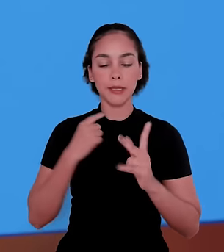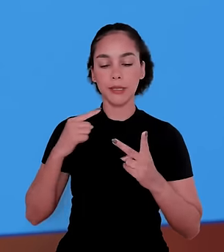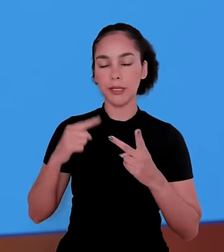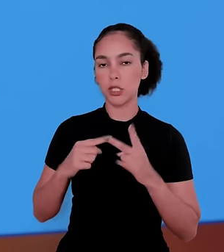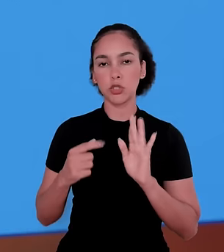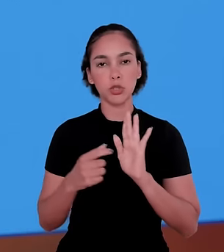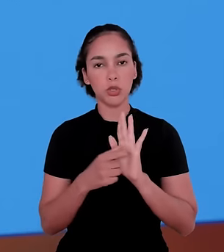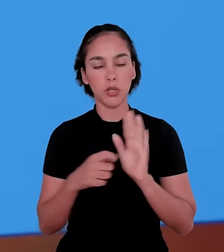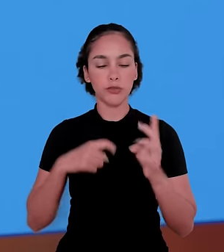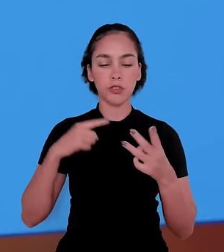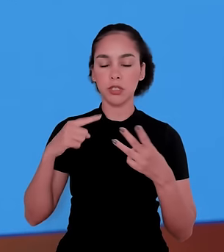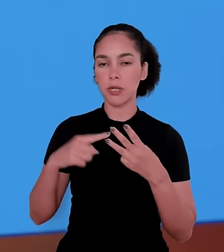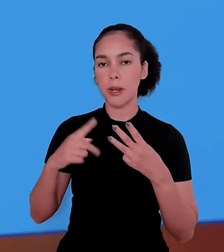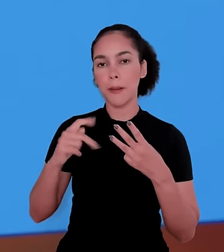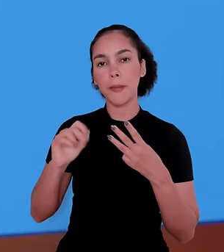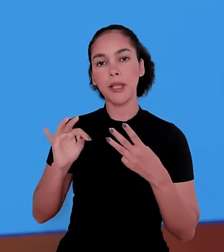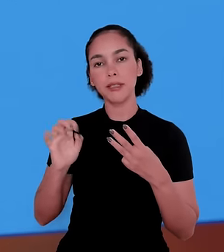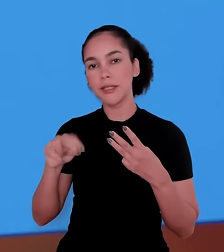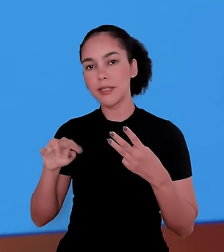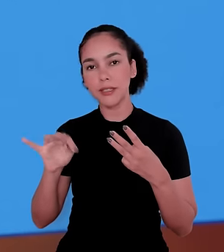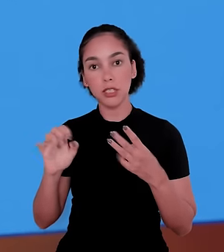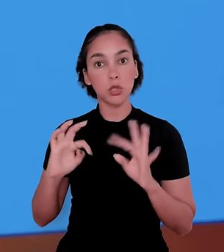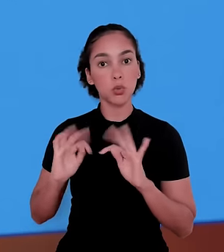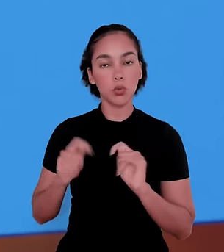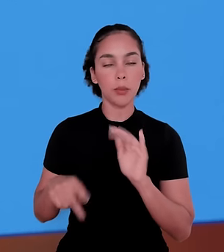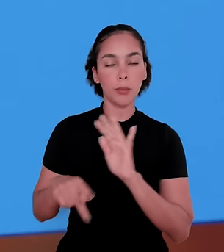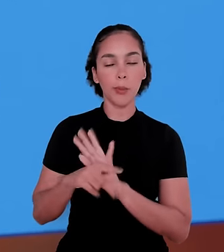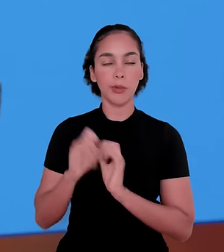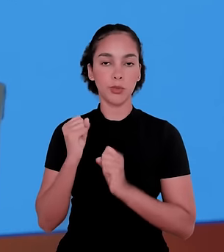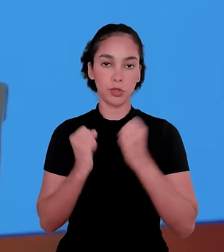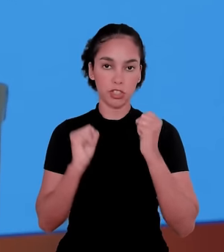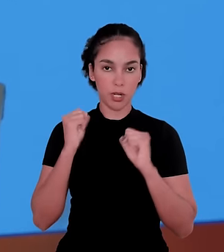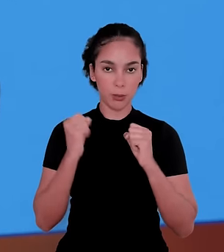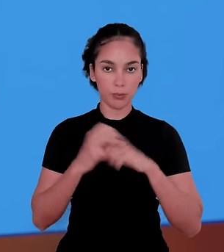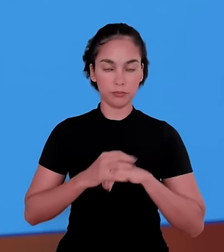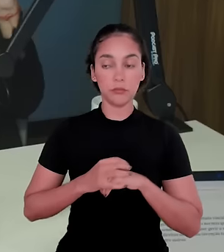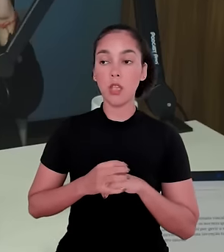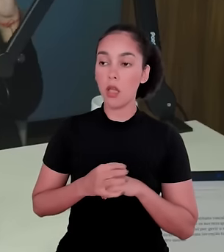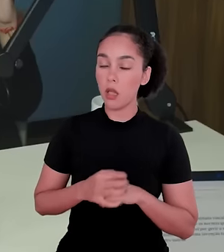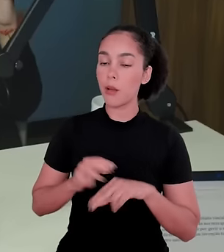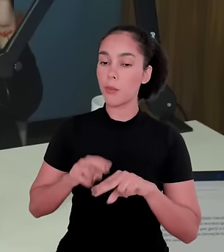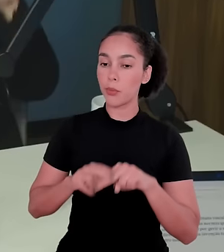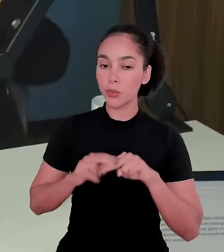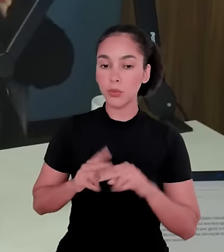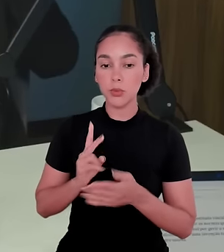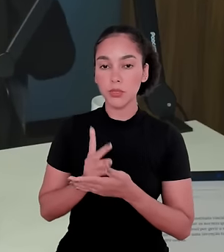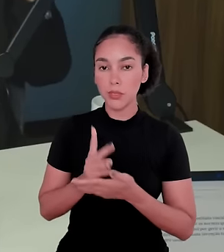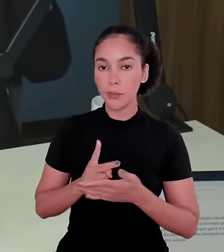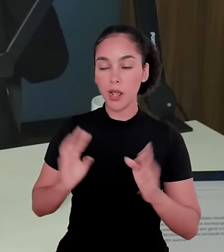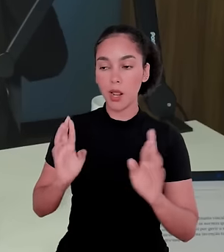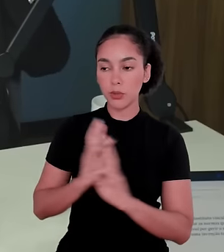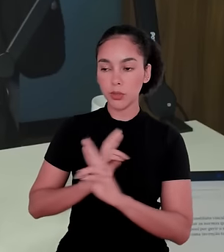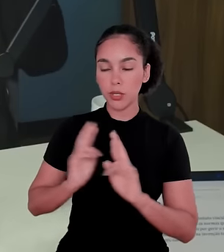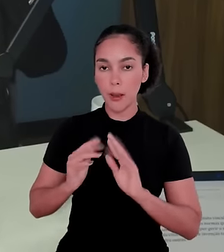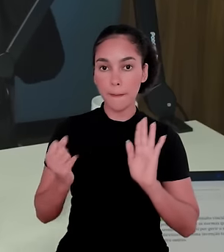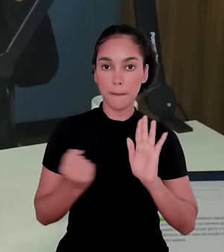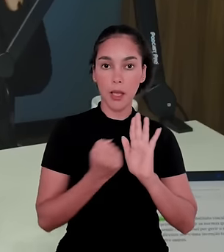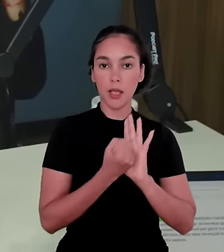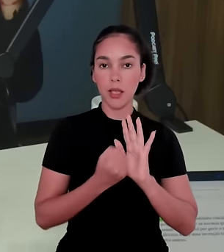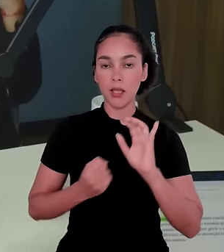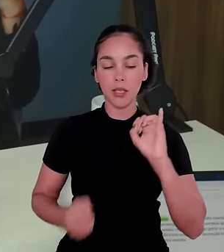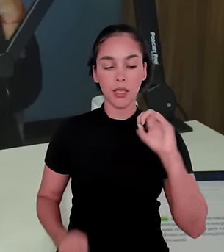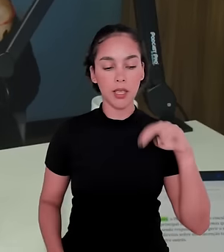softwares e diversos outros ativos de propriedade Industrial ah ok então por isso que tá sempre relacionado né marca INPI a gente patente